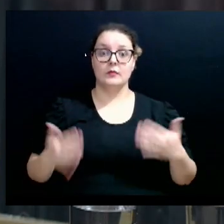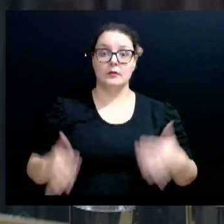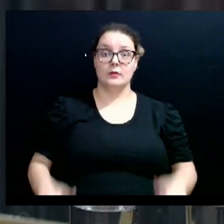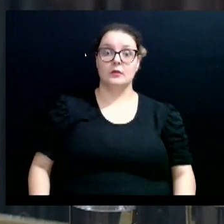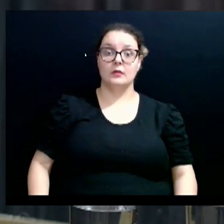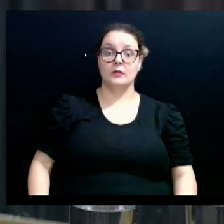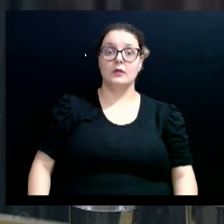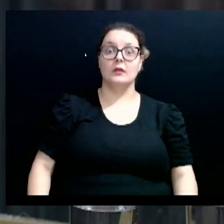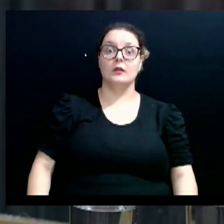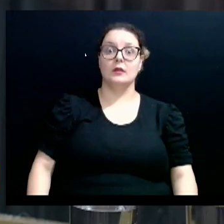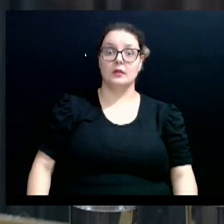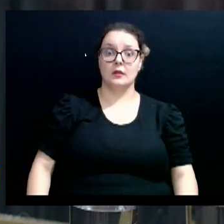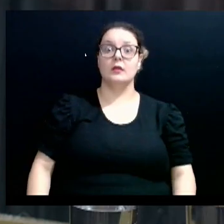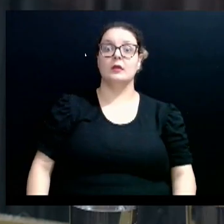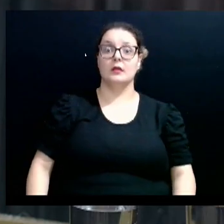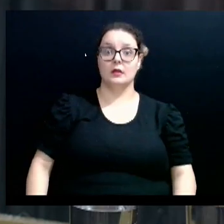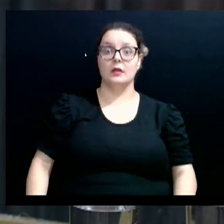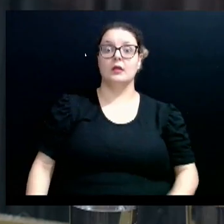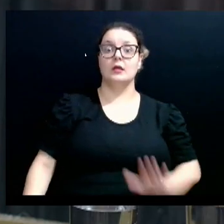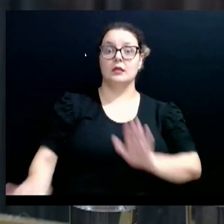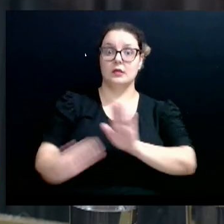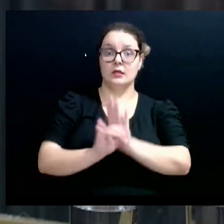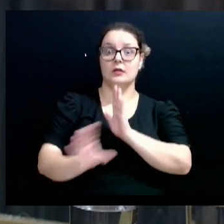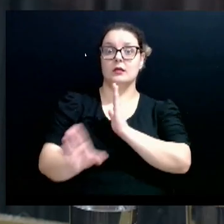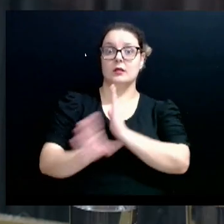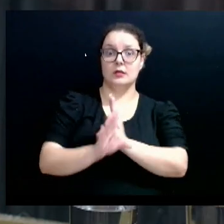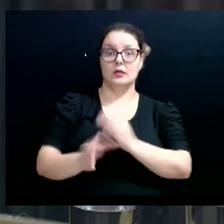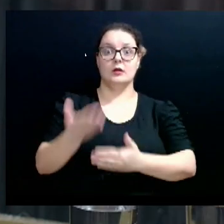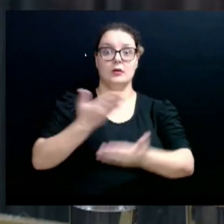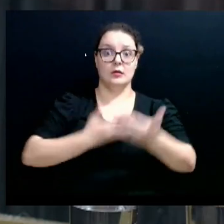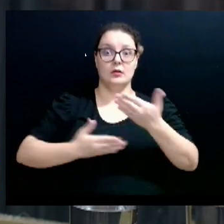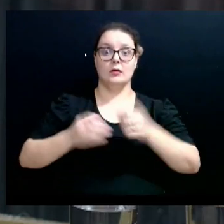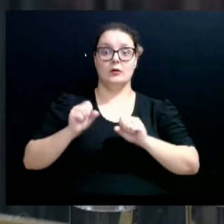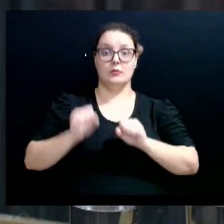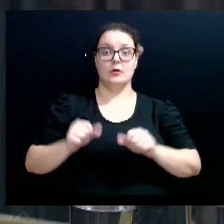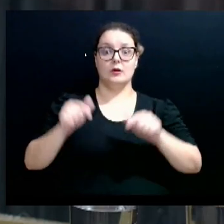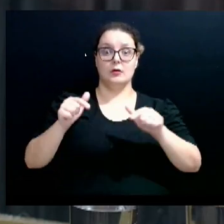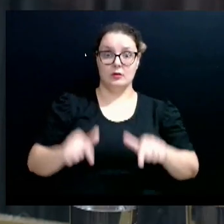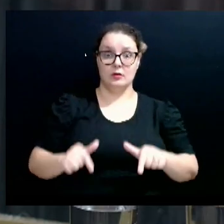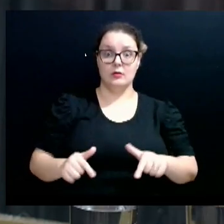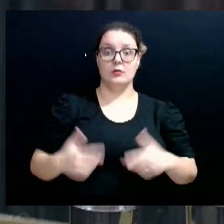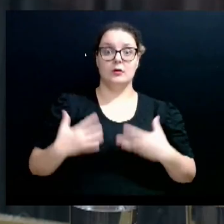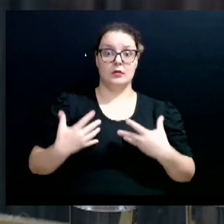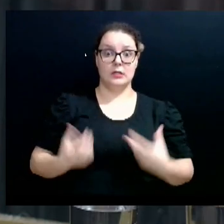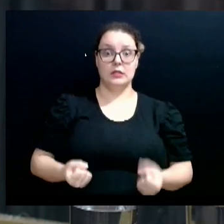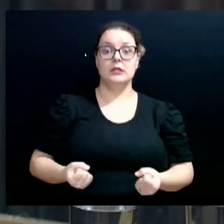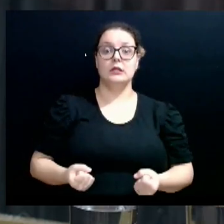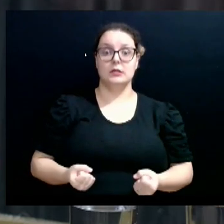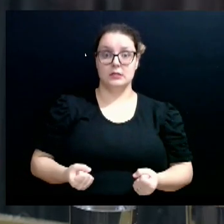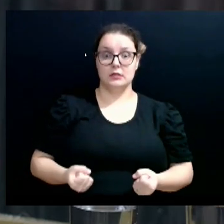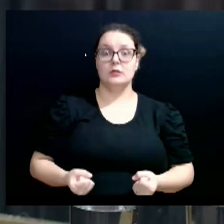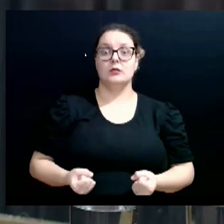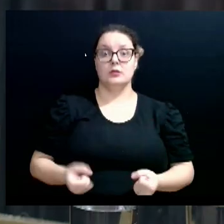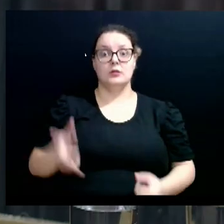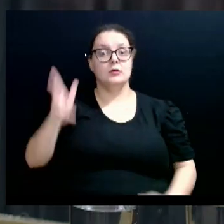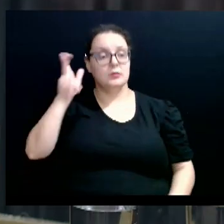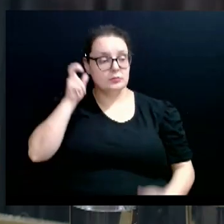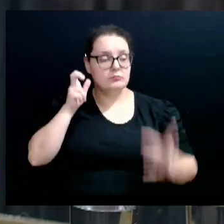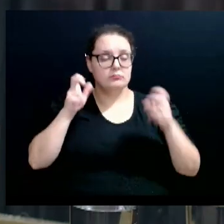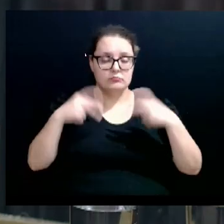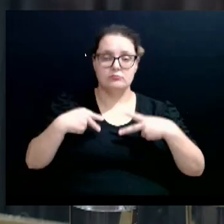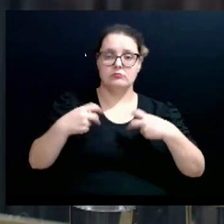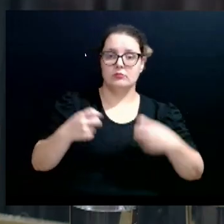essa identificação, poder compartilhar, poder estar num lugar de ser aceita e de ser ouvida sem julgamento, de